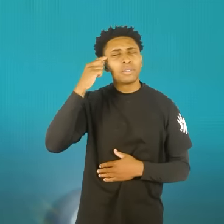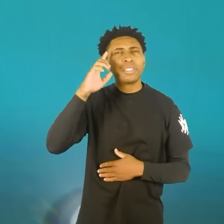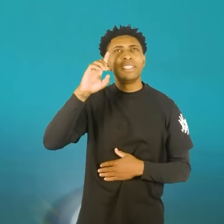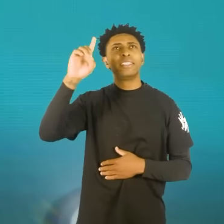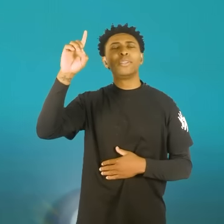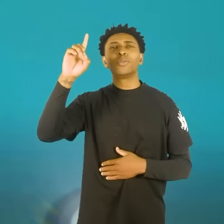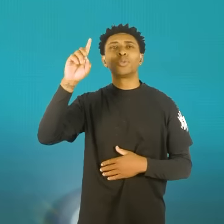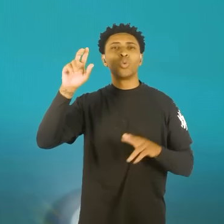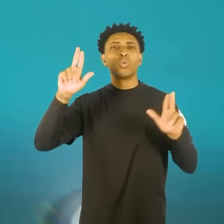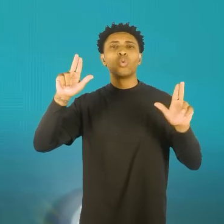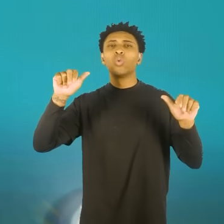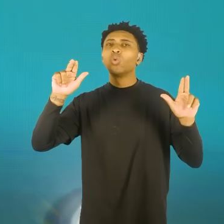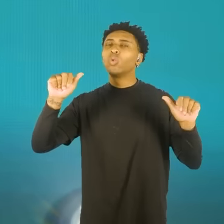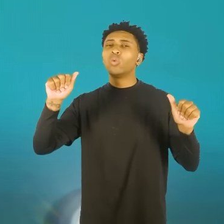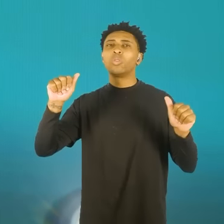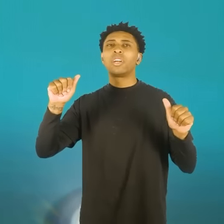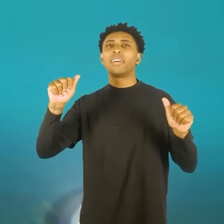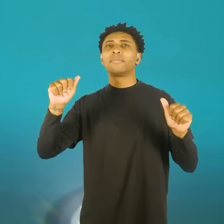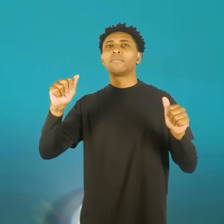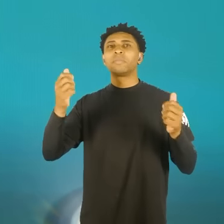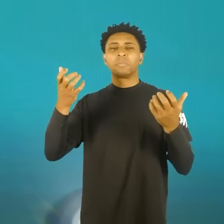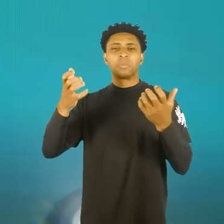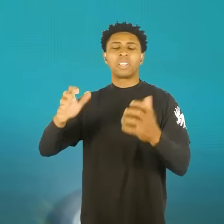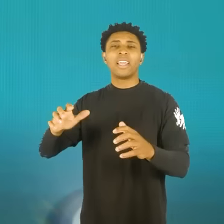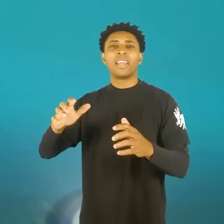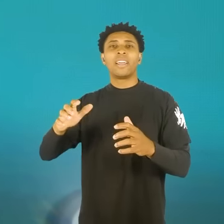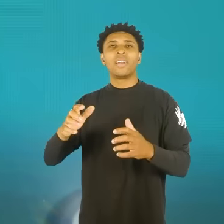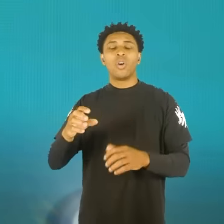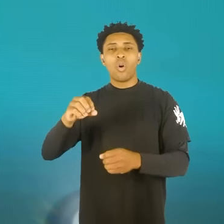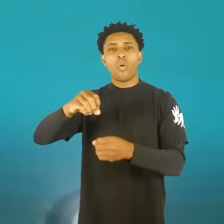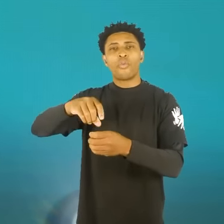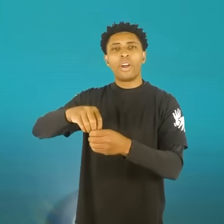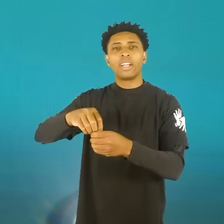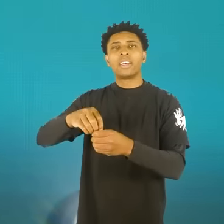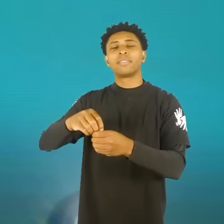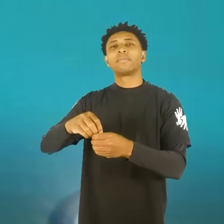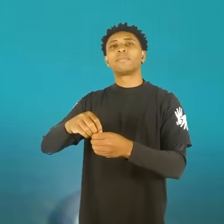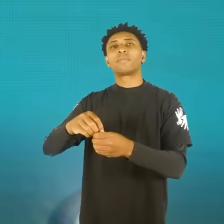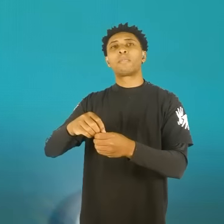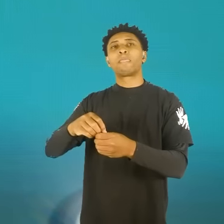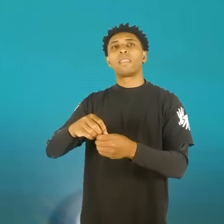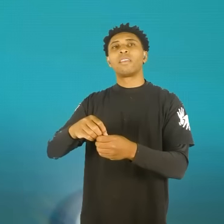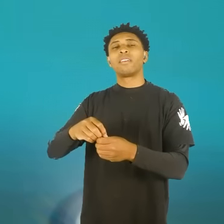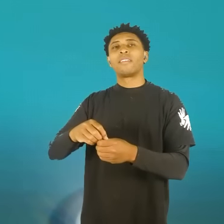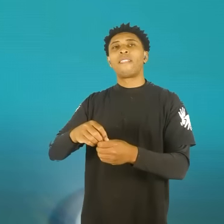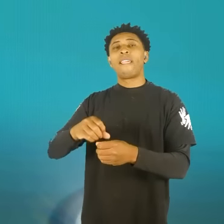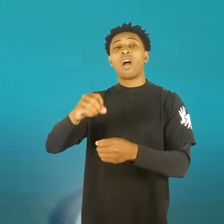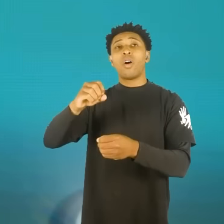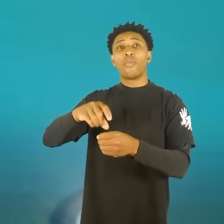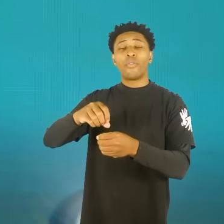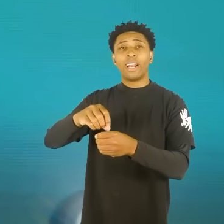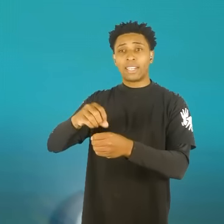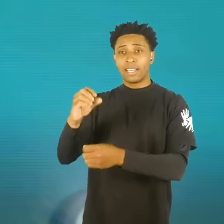a oferta separado daquele que é o ofertante. O problema da oferta de